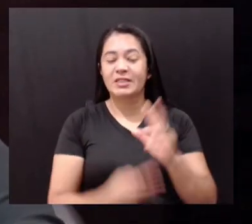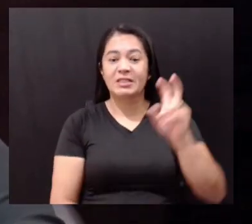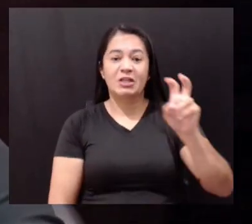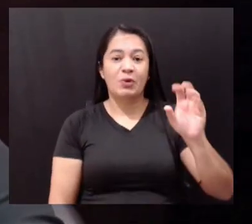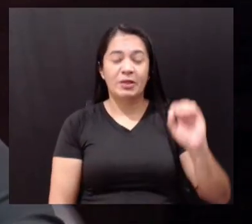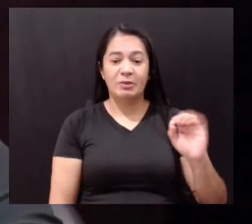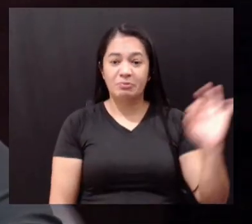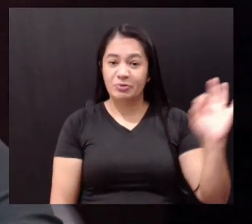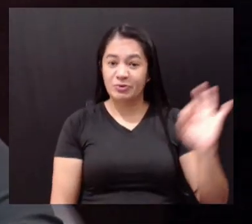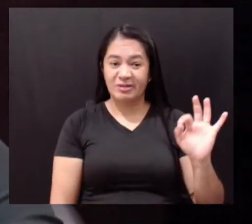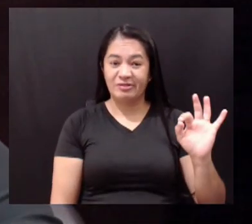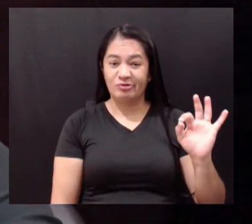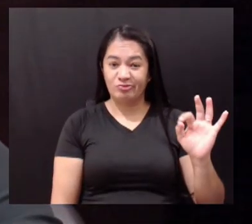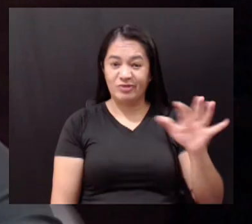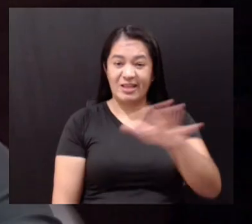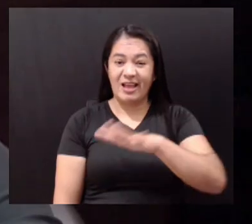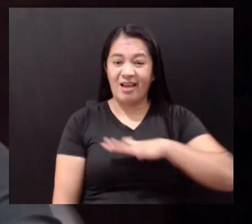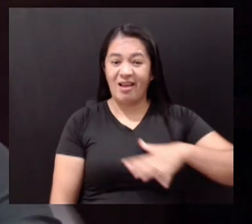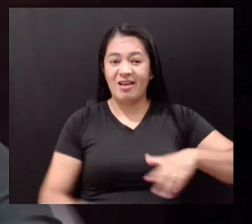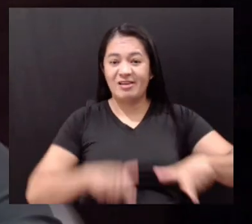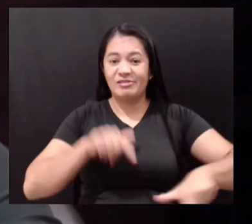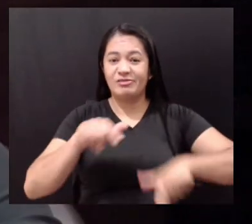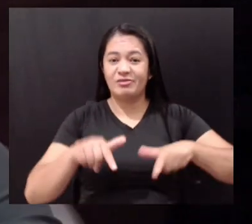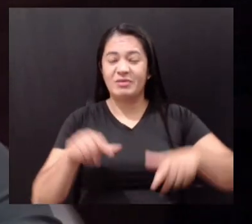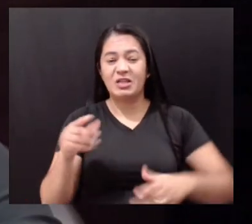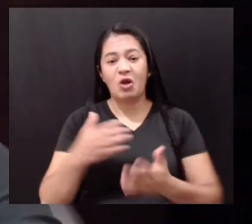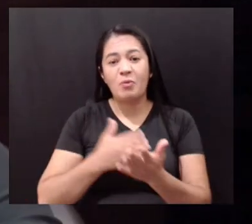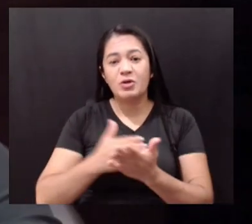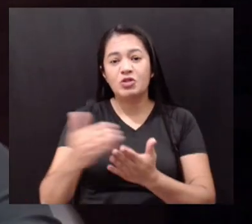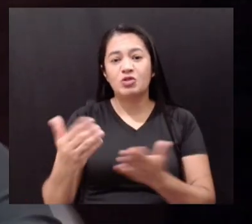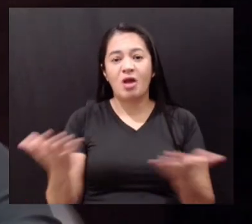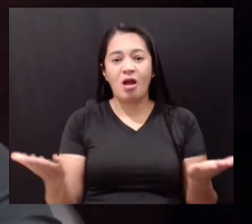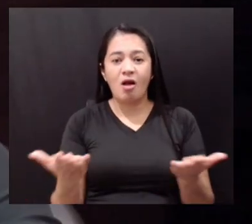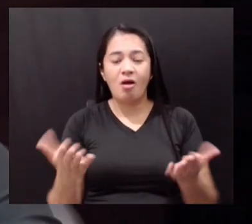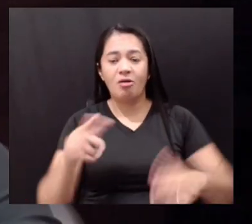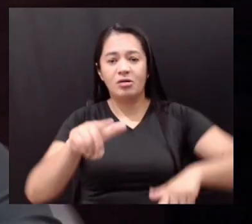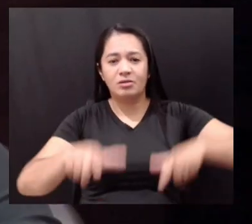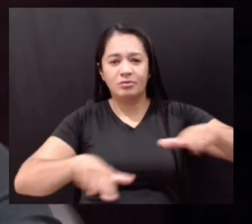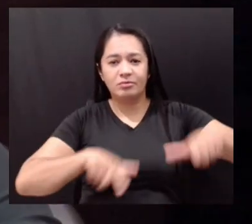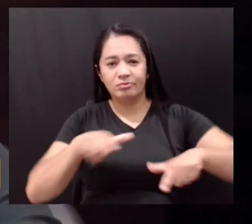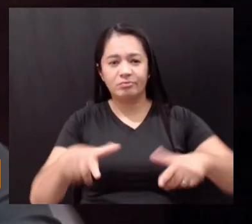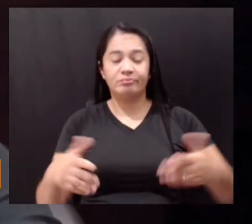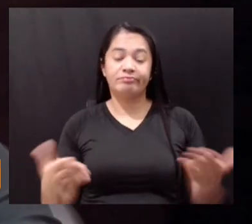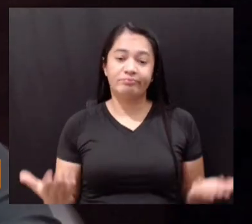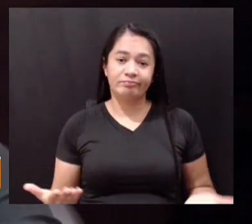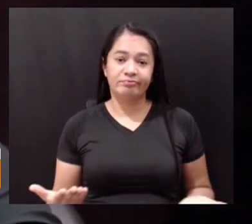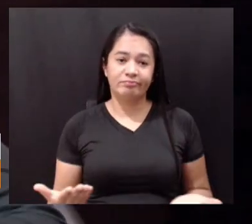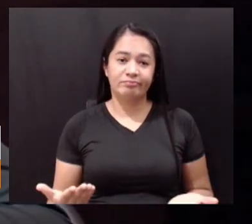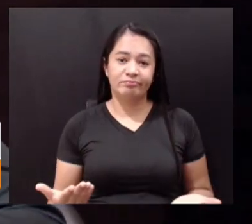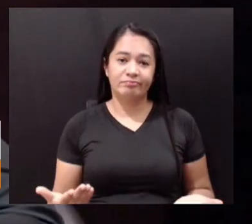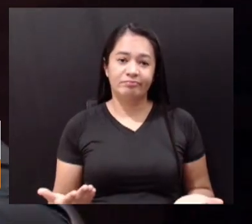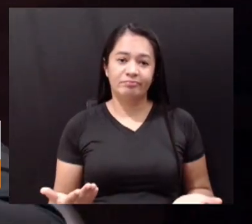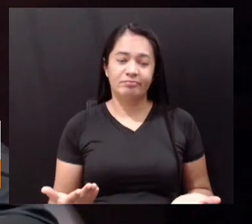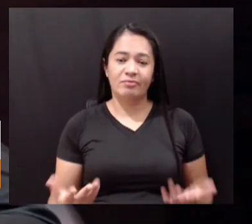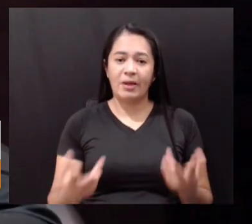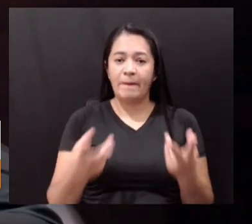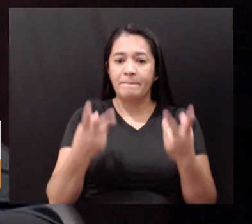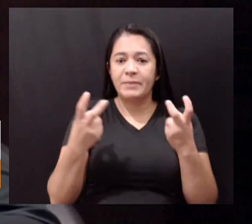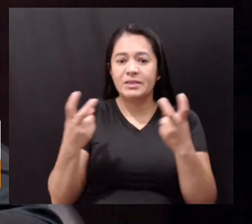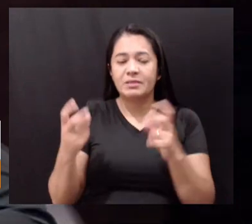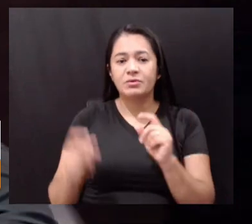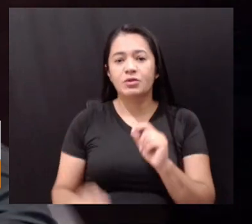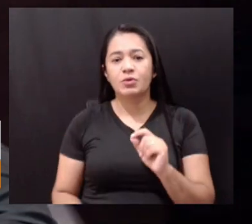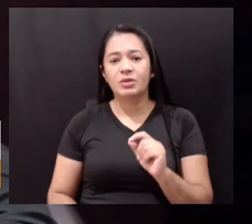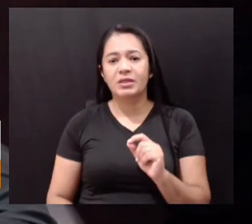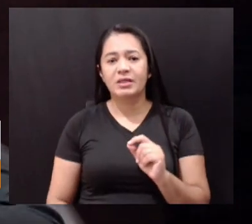eles estão começando a adentrar agora recentemente no mercado de trabalho. Então é perceptível qual que é a dificuldade que eles possuem em